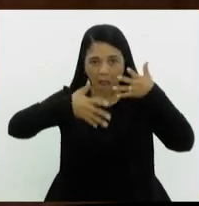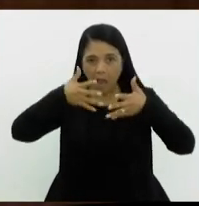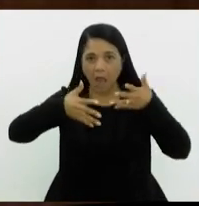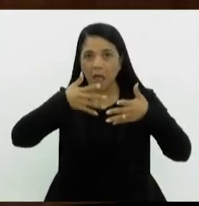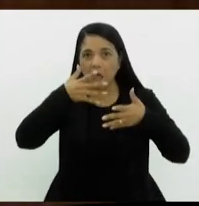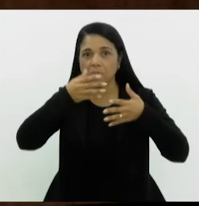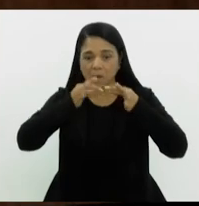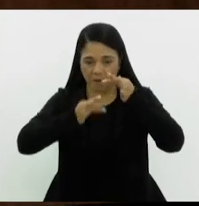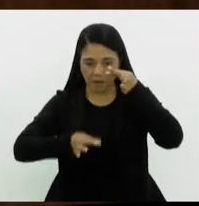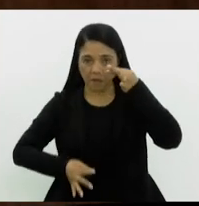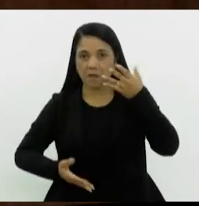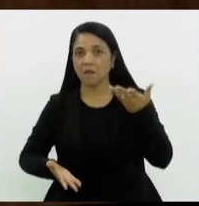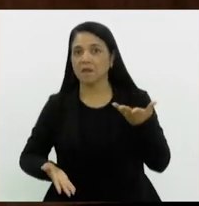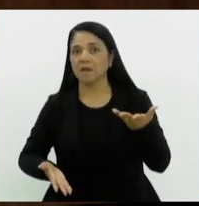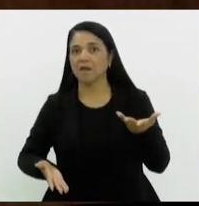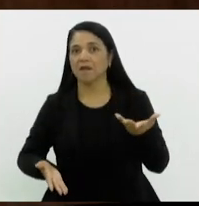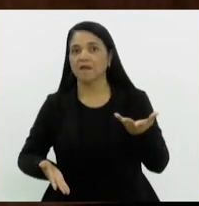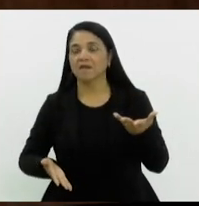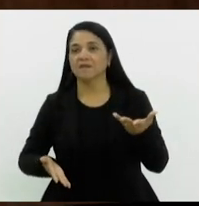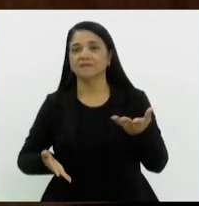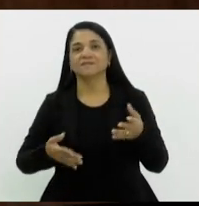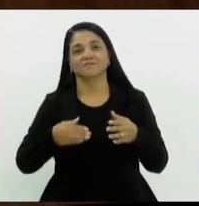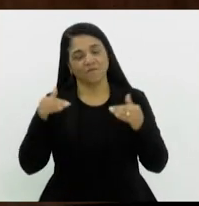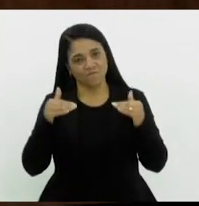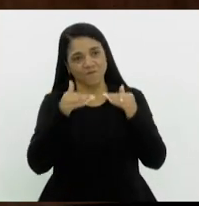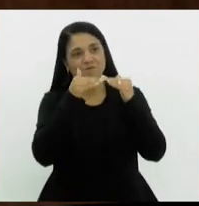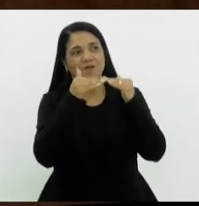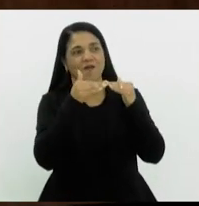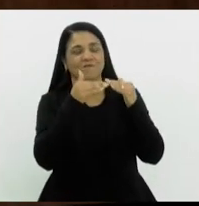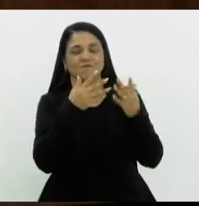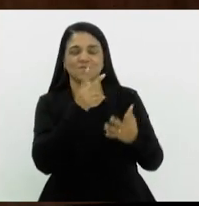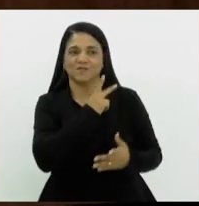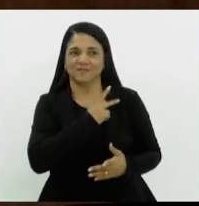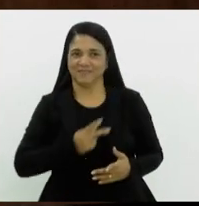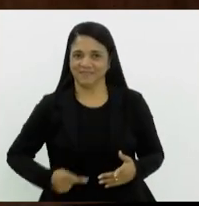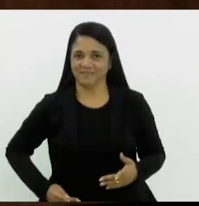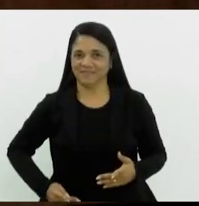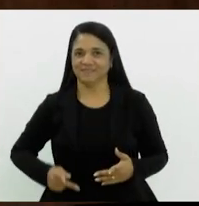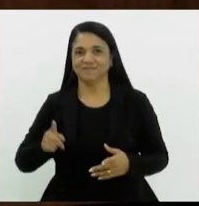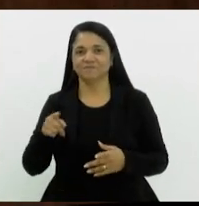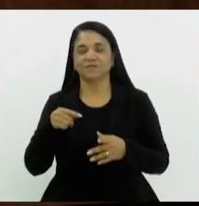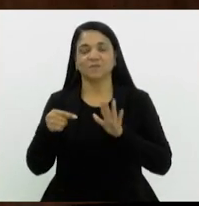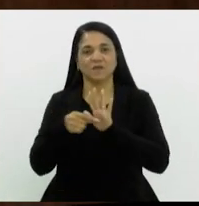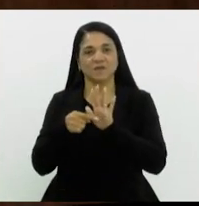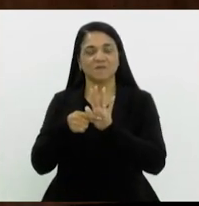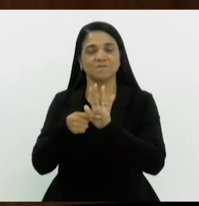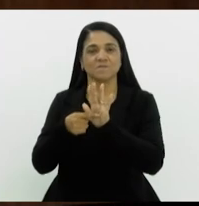direto. Favorável, senhor presidente. Aproveitar aqui, destacar a presença